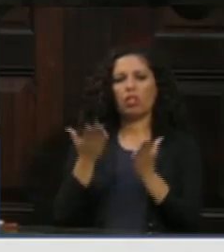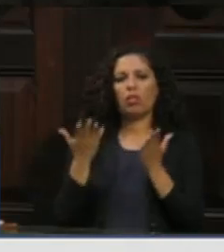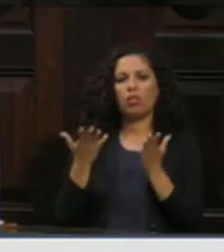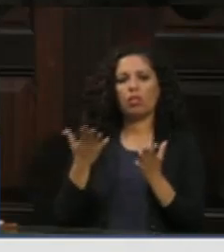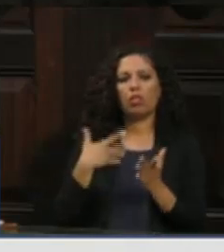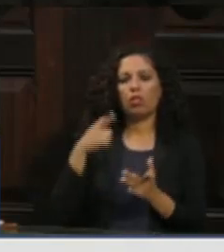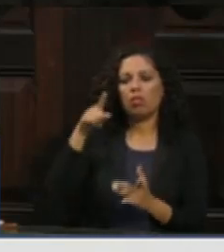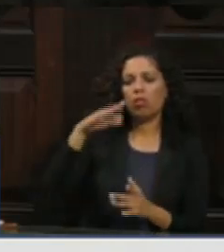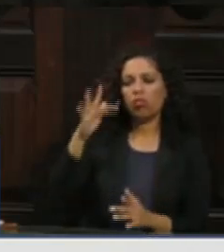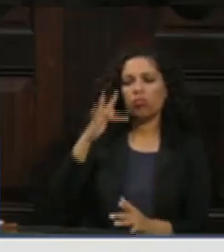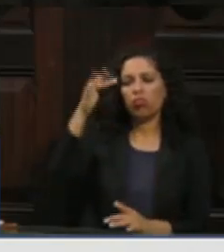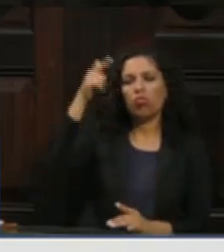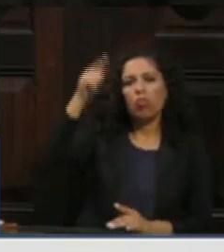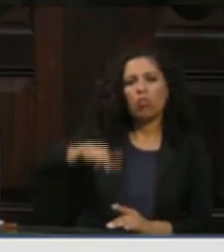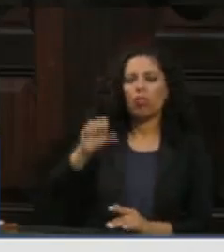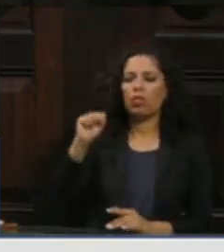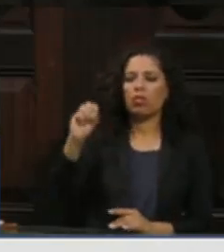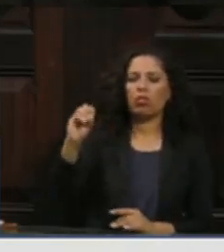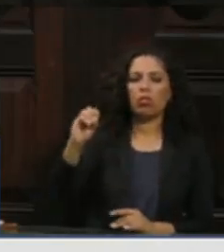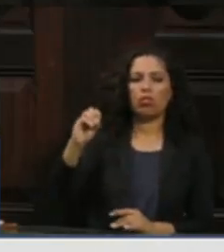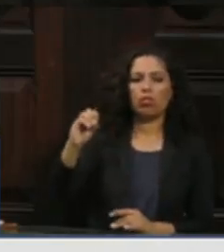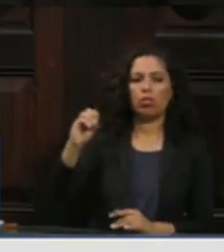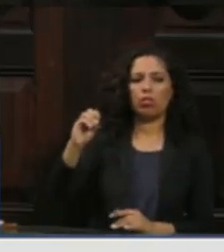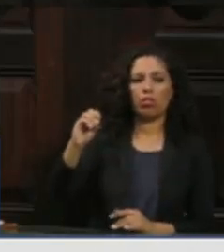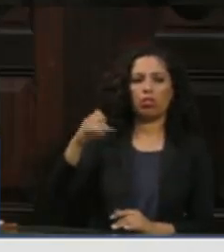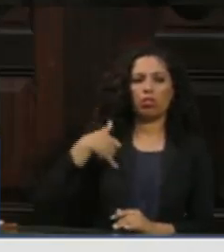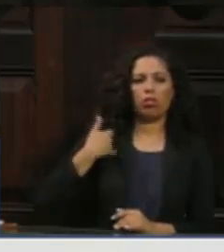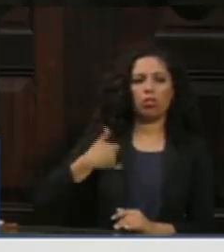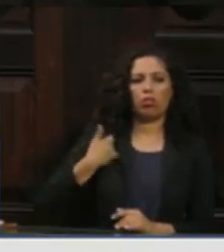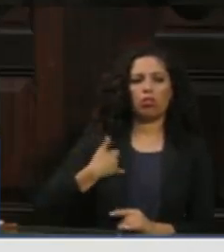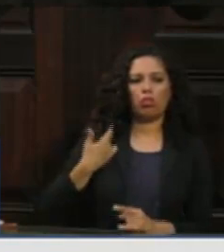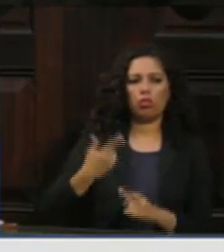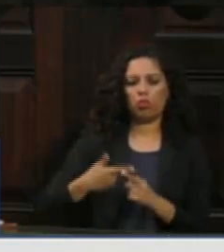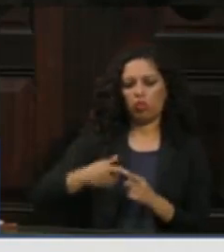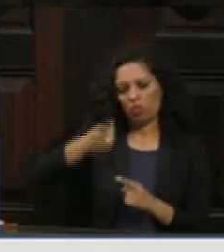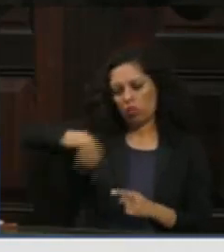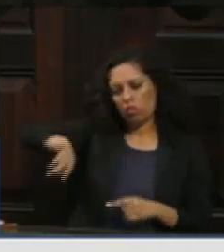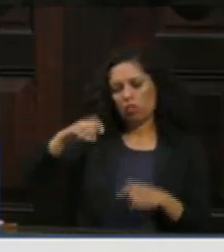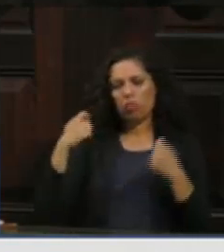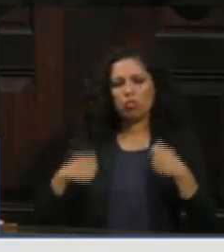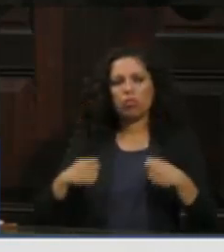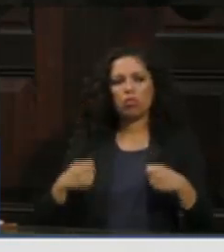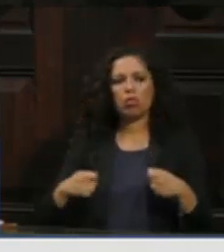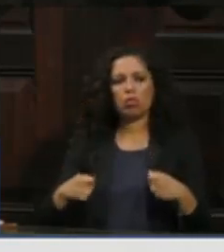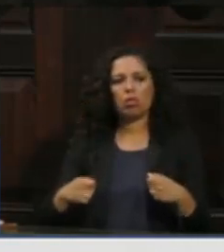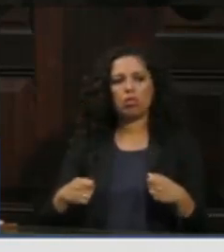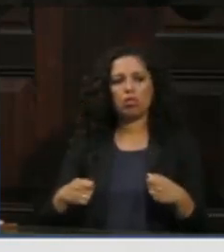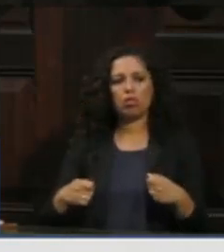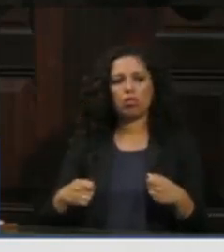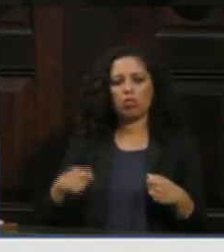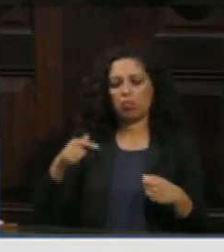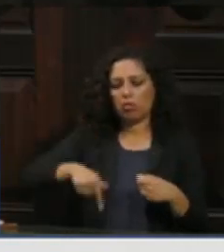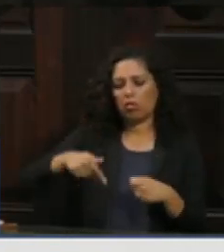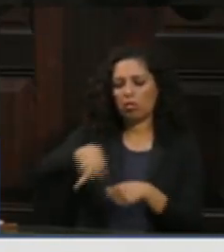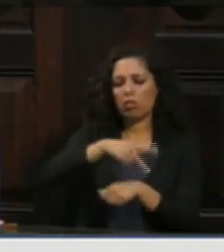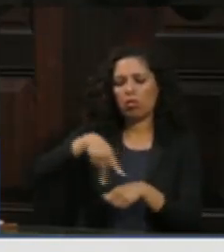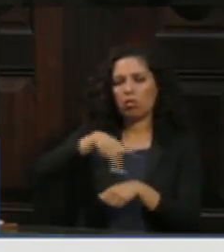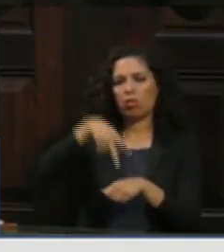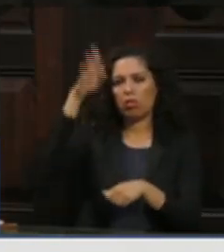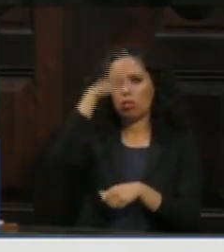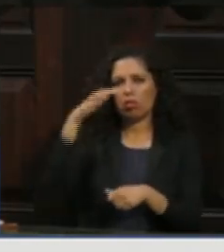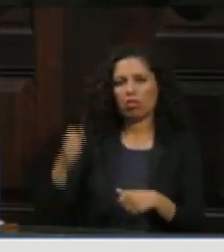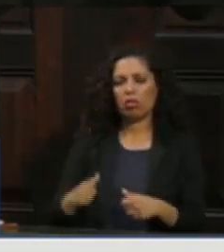na luta em defesa dos direitos humanos, dos direitos sociais, em defesa de uma